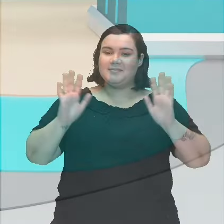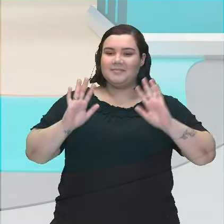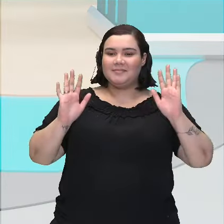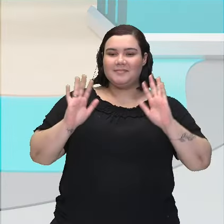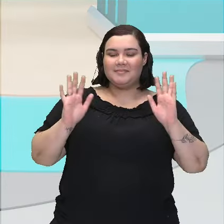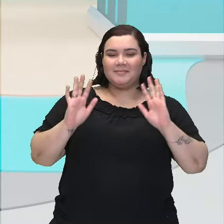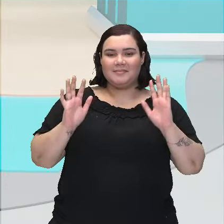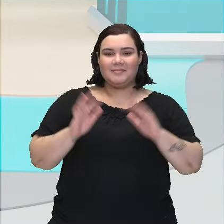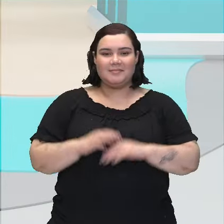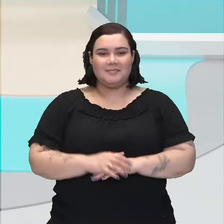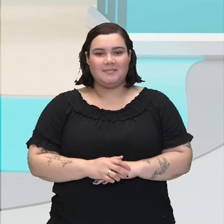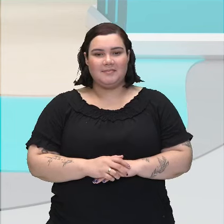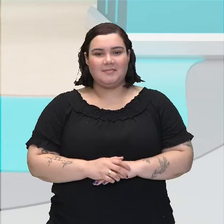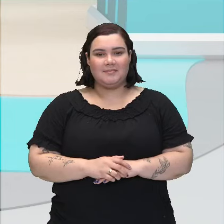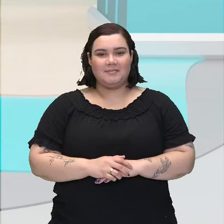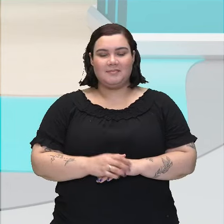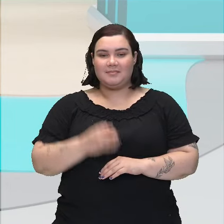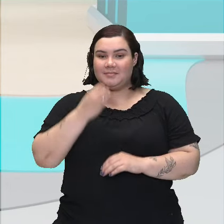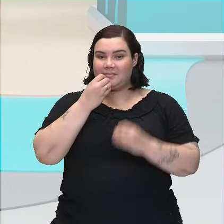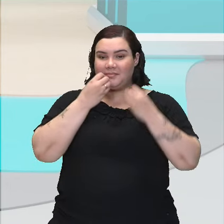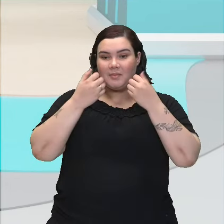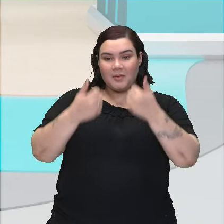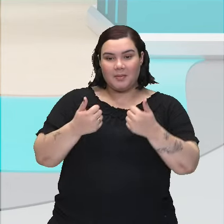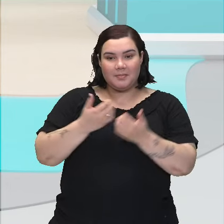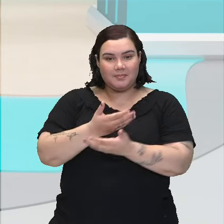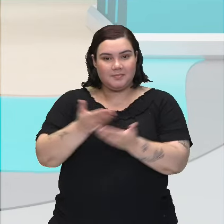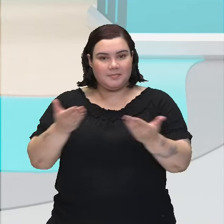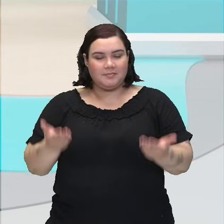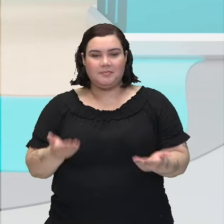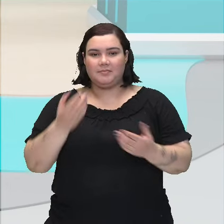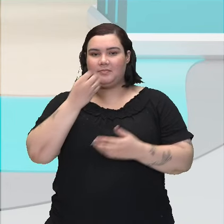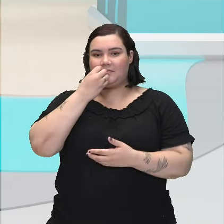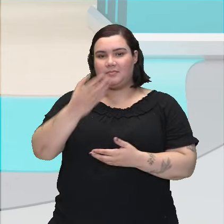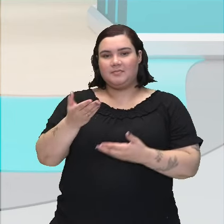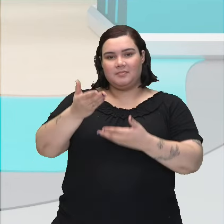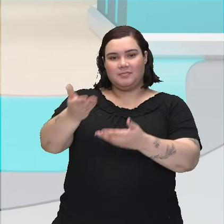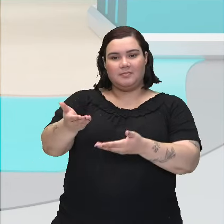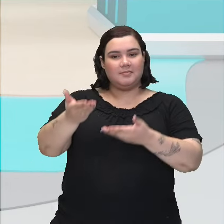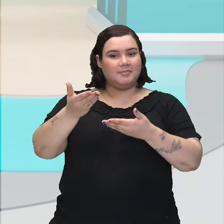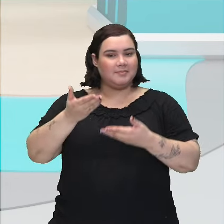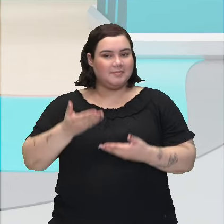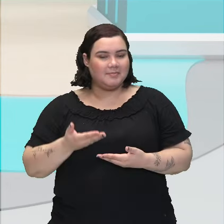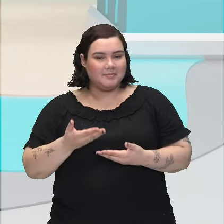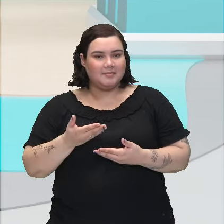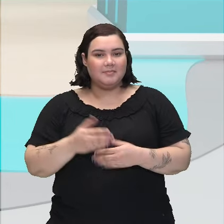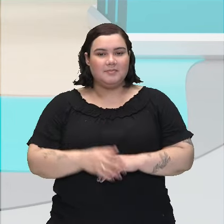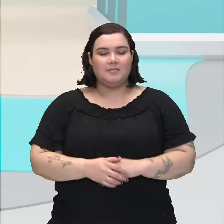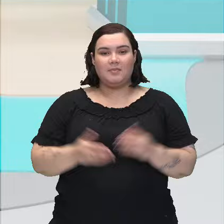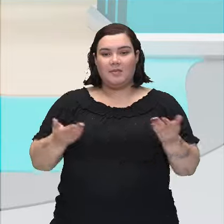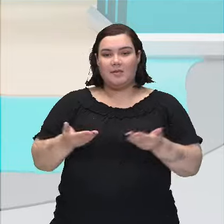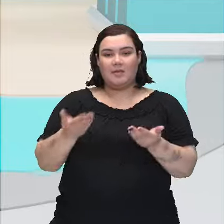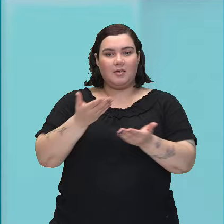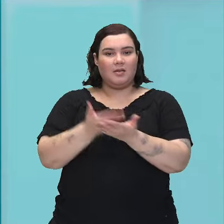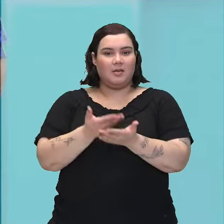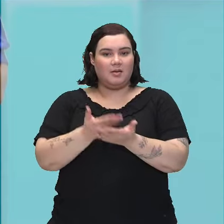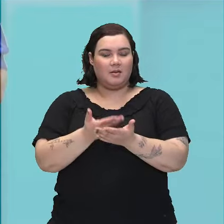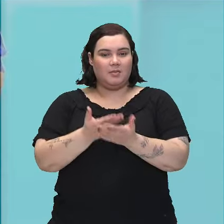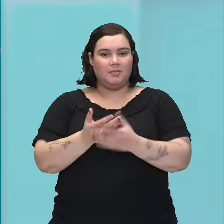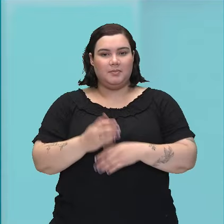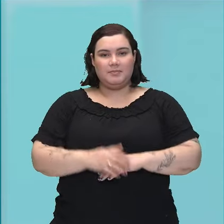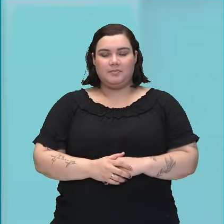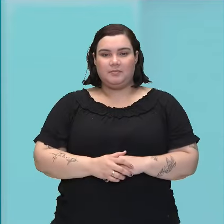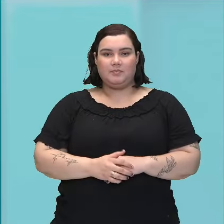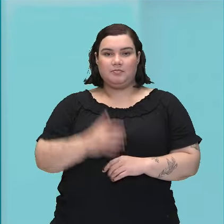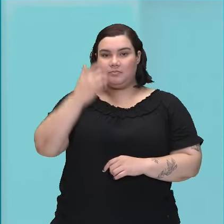Olá, pessoal! Tudo bem com vocês? Sejam todos bem-vindos à nossa aula.